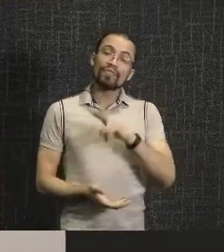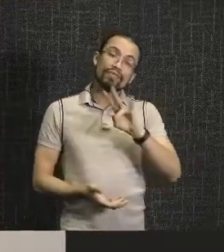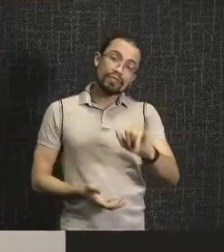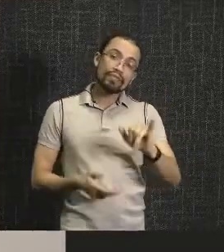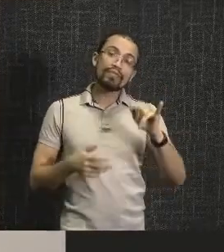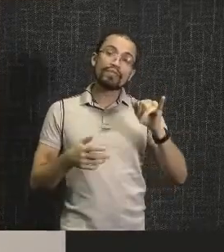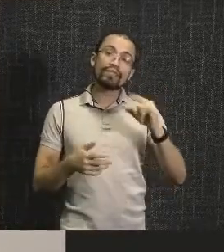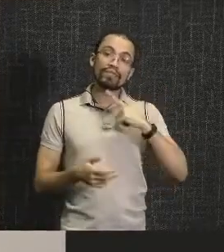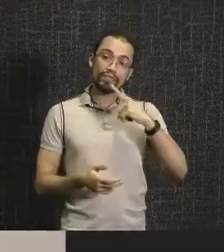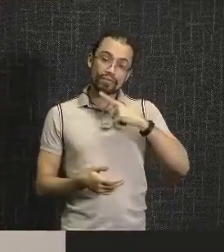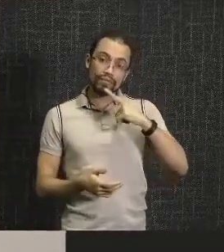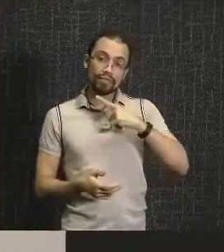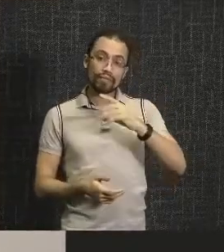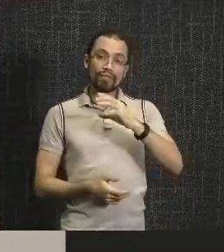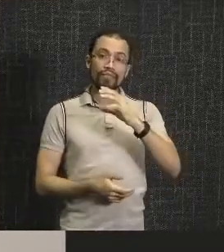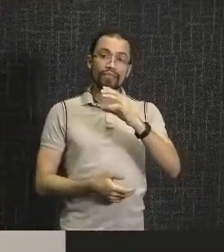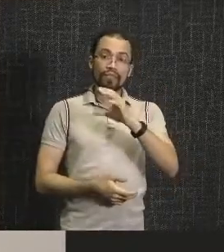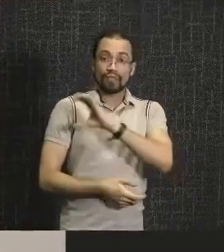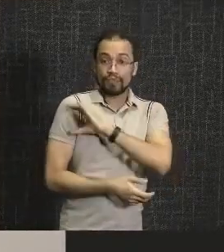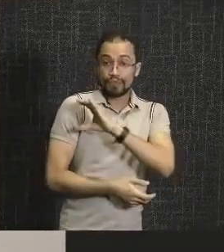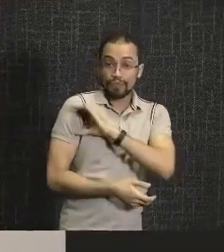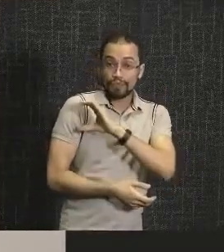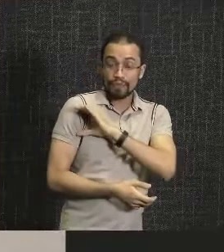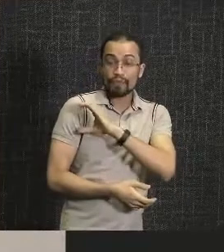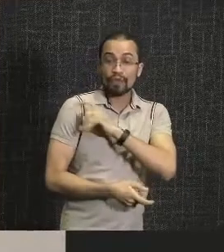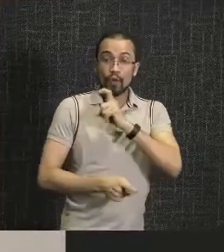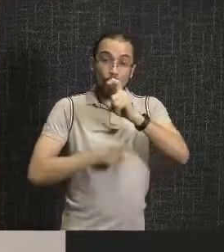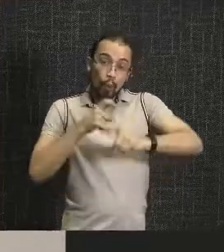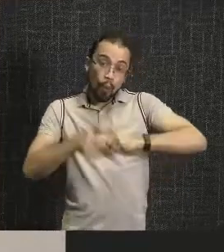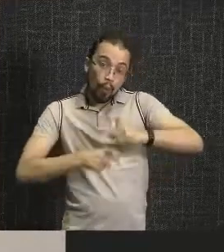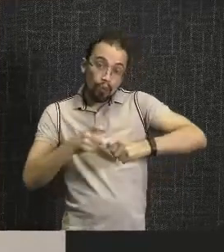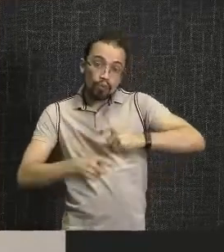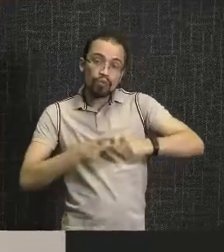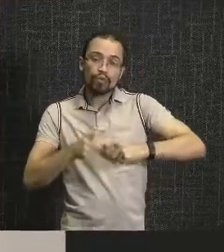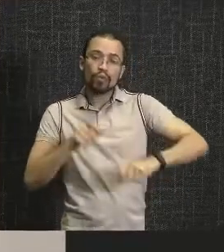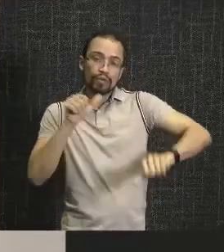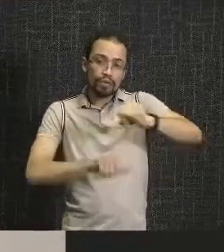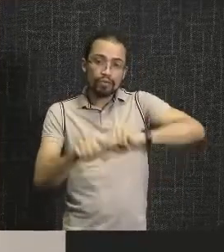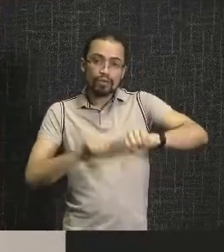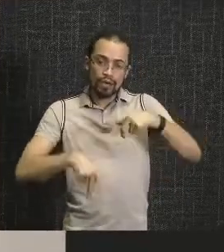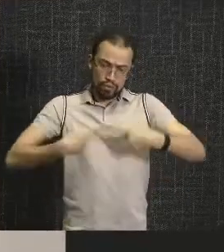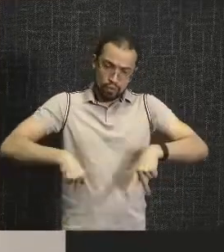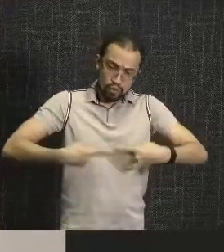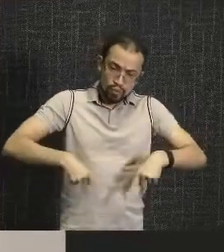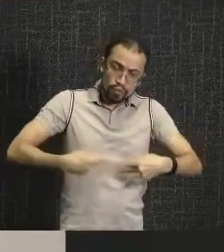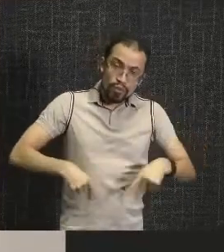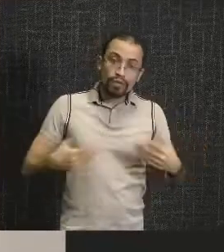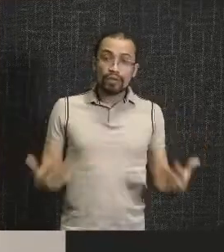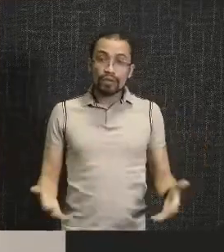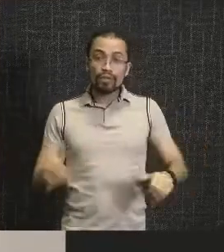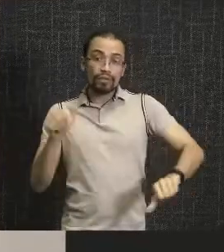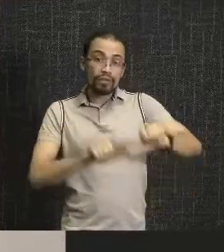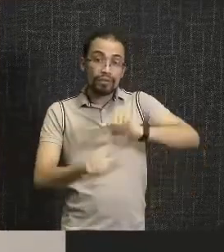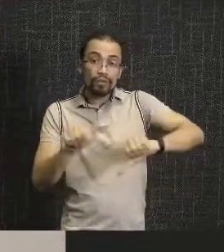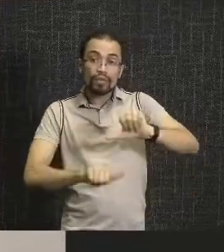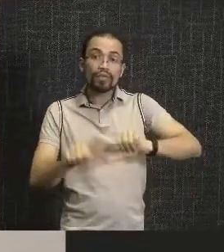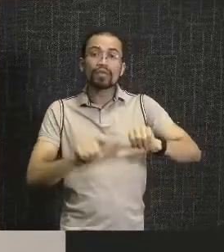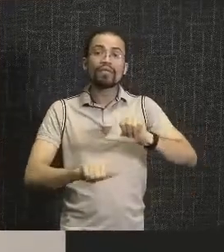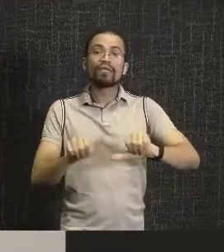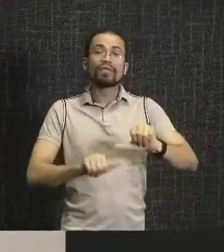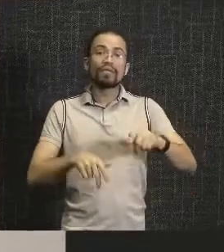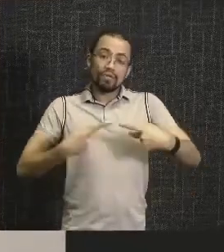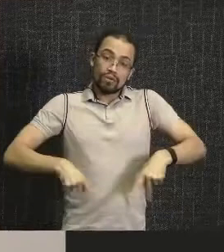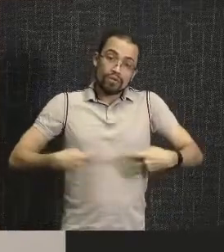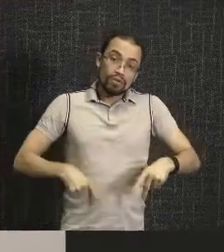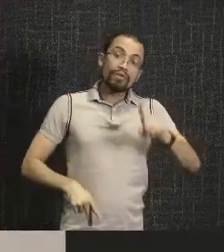sim, consumidores que mudaram os hábitos, tá? E nessa mudança de hábitos, é